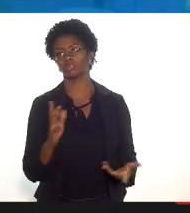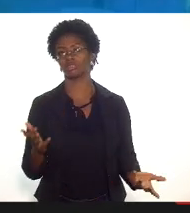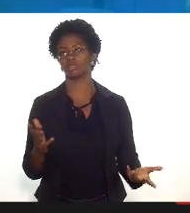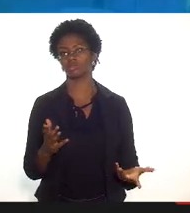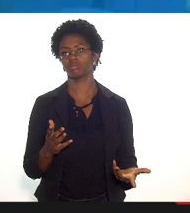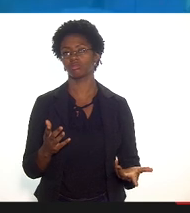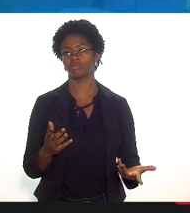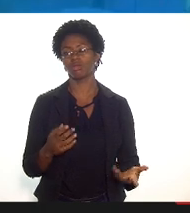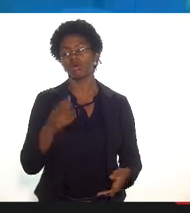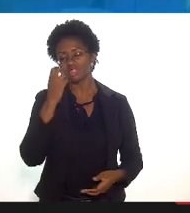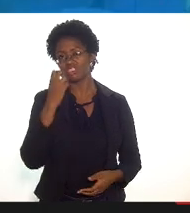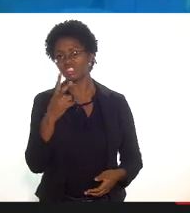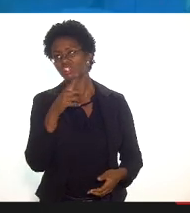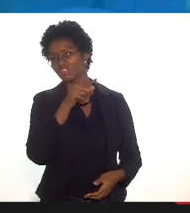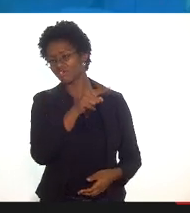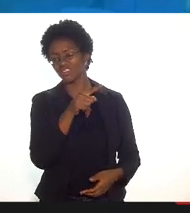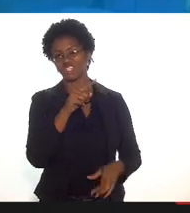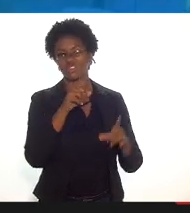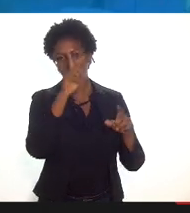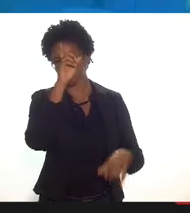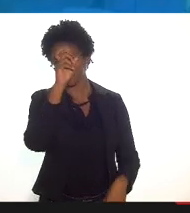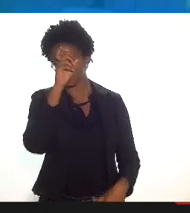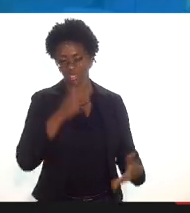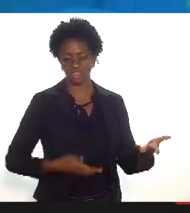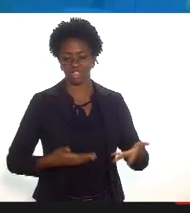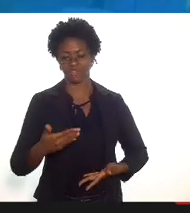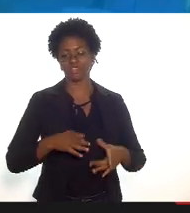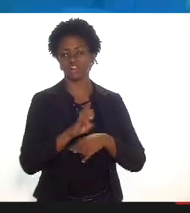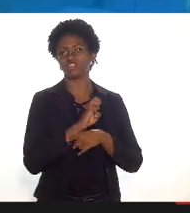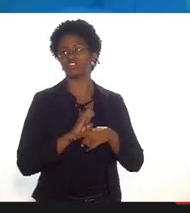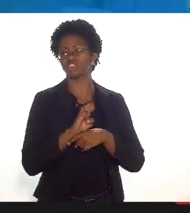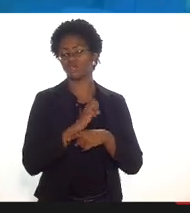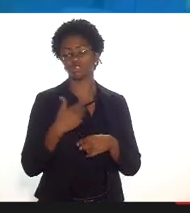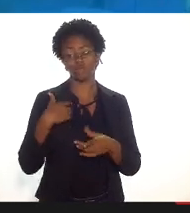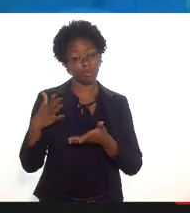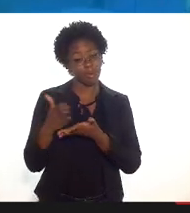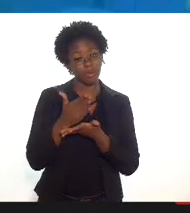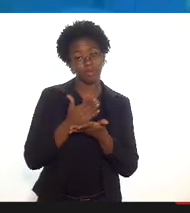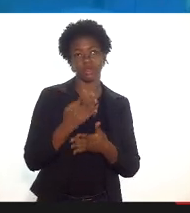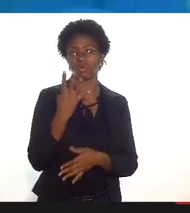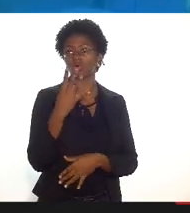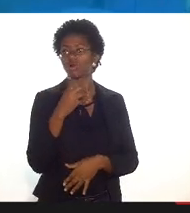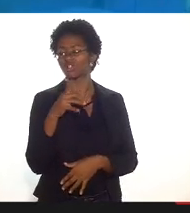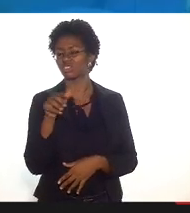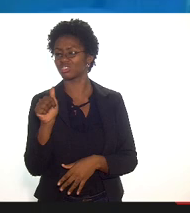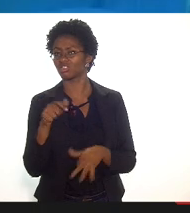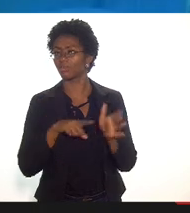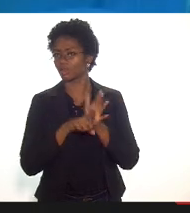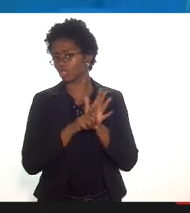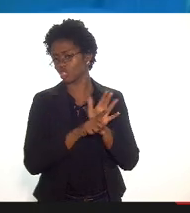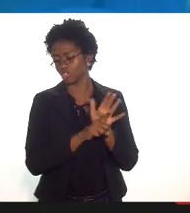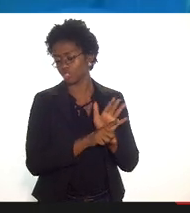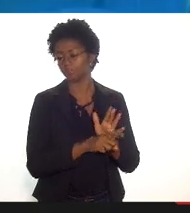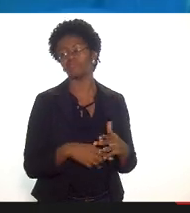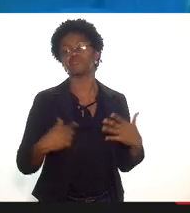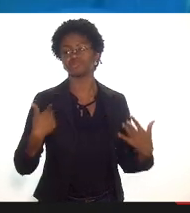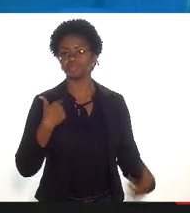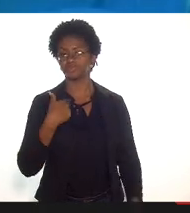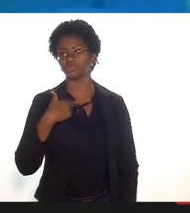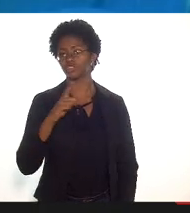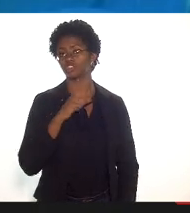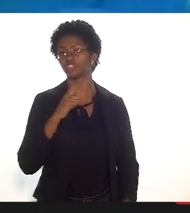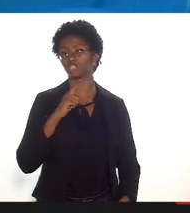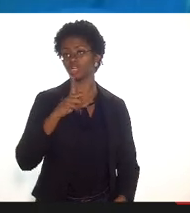noção, só o Hospital dos Servidores do Estado tinha nesse levantamento, que eu fiz esse levantamento em 4 dias, o Hospital dos Servidores do Estado tinha nesse